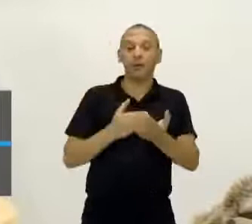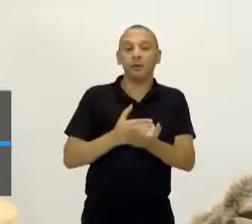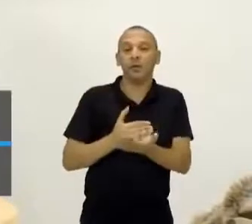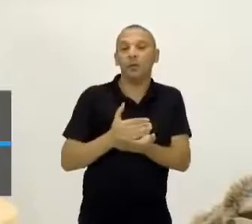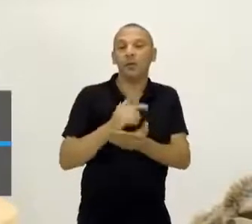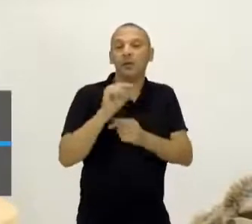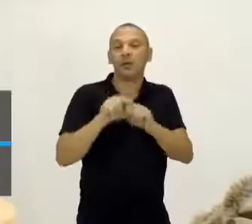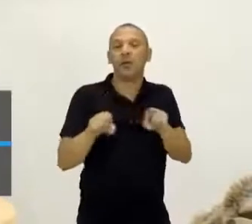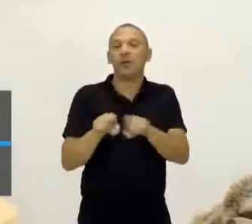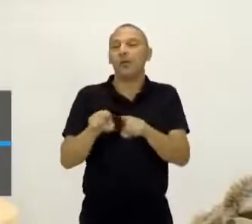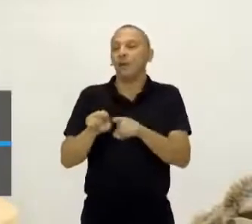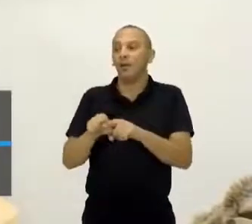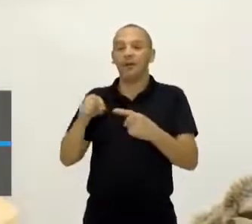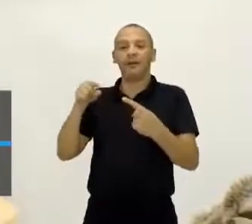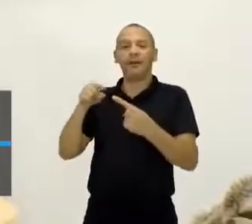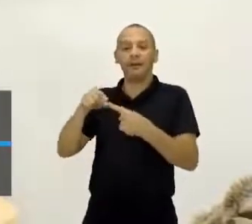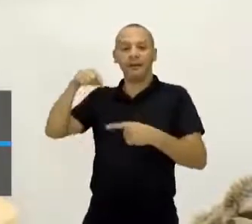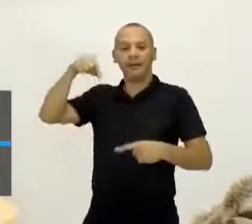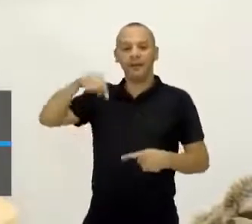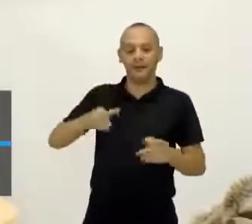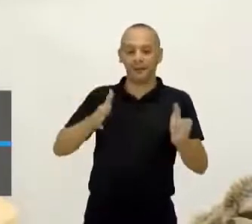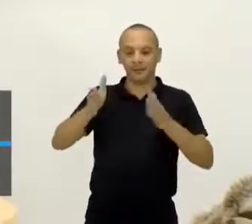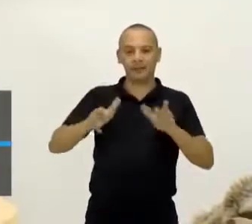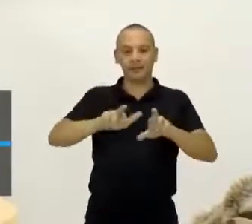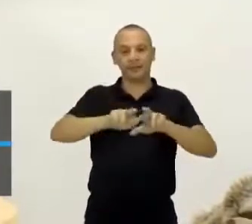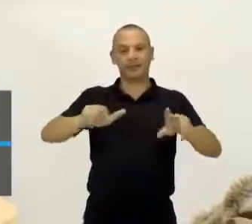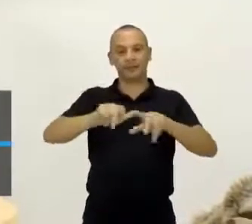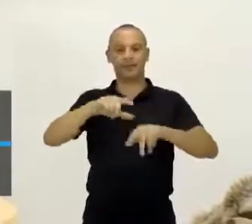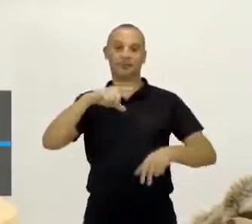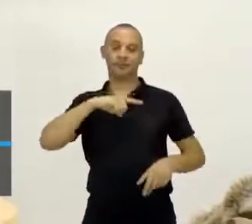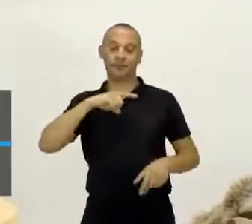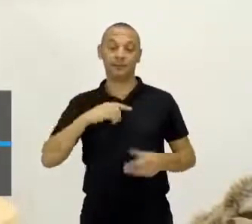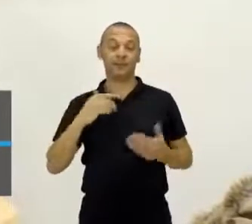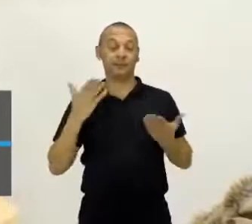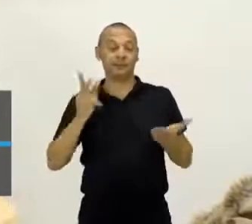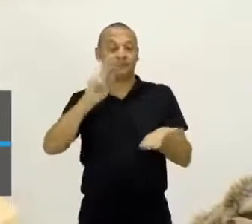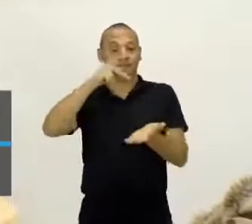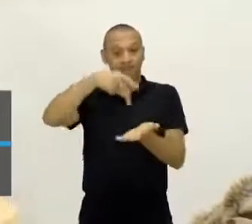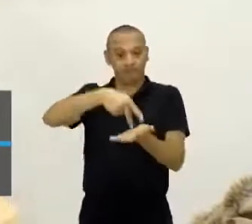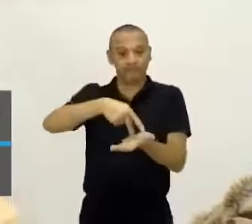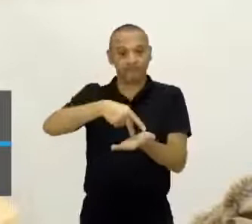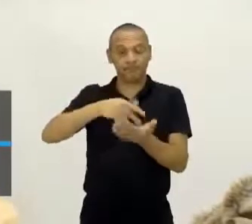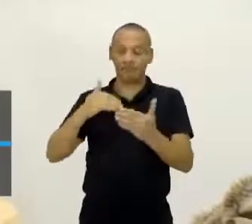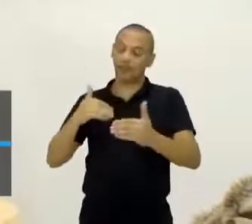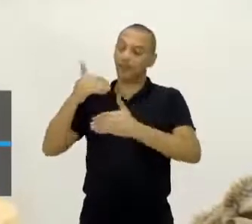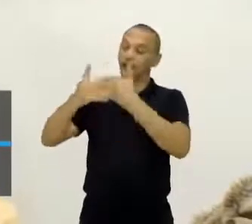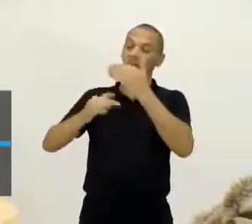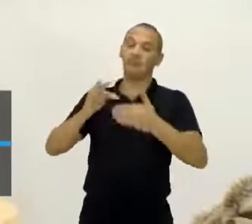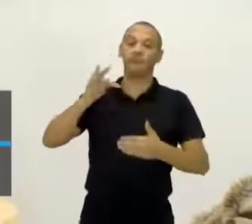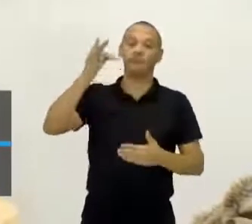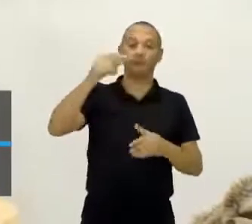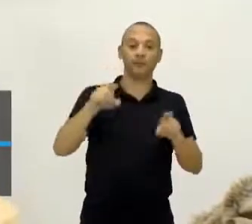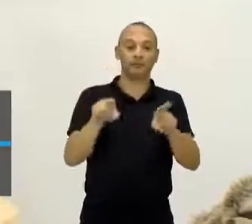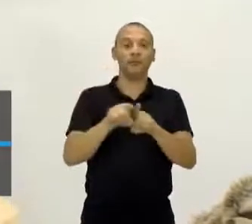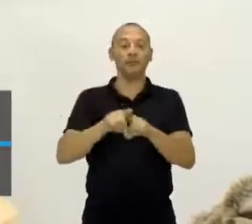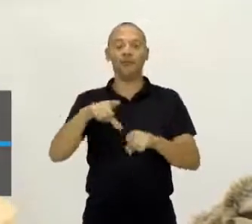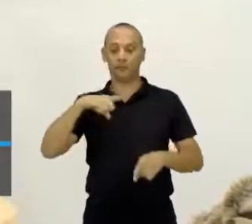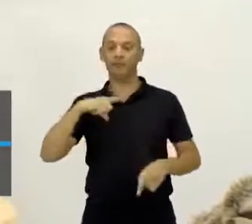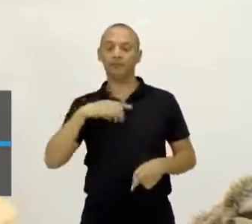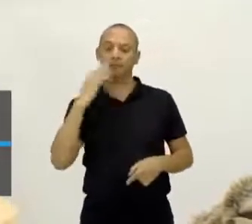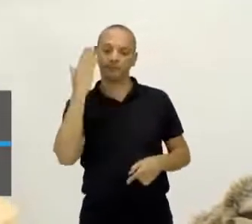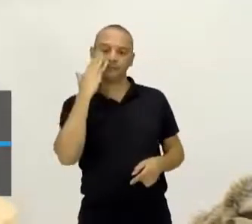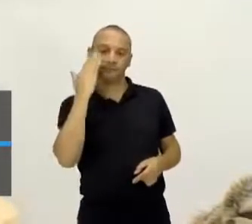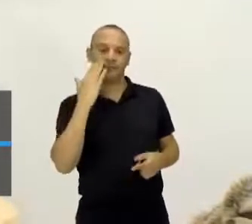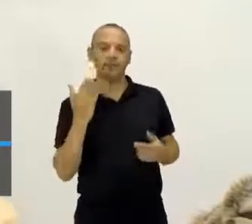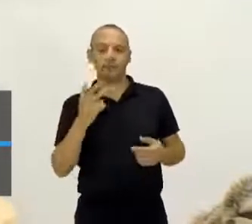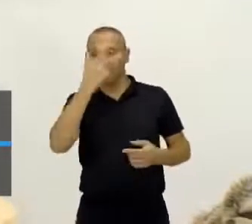chegando, tendo nascido numa outra era. Então, certamente já está à frente em algumas coisas em relação àquele